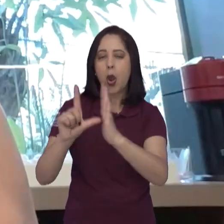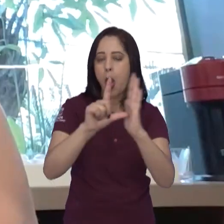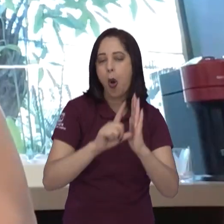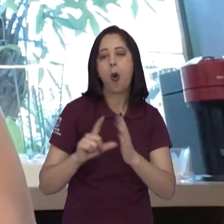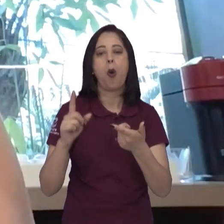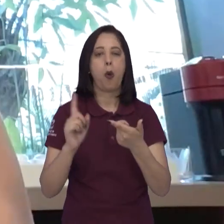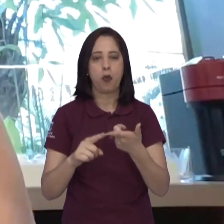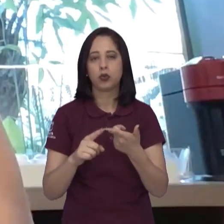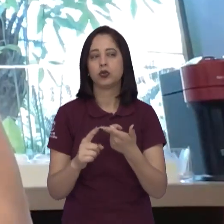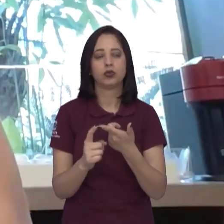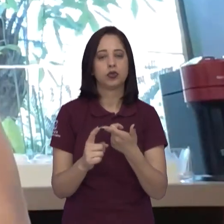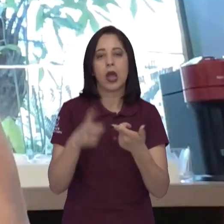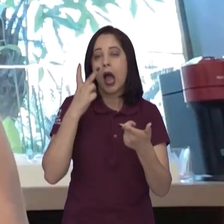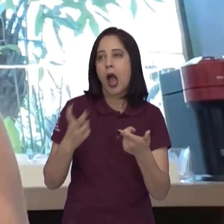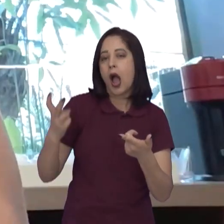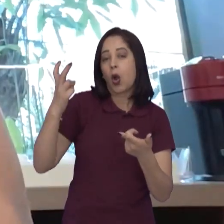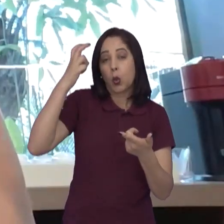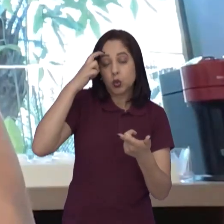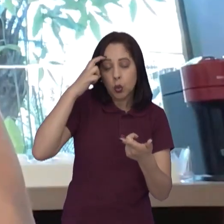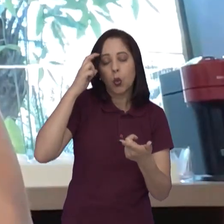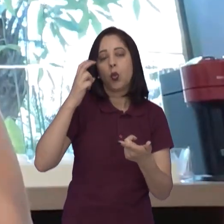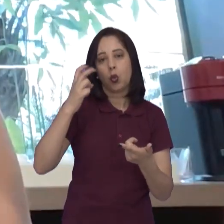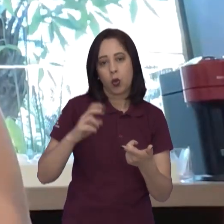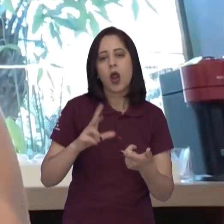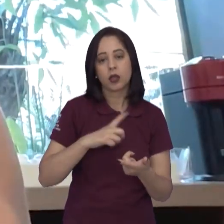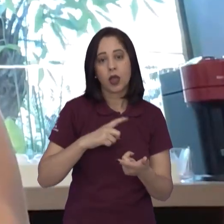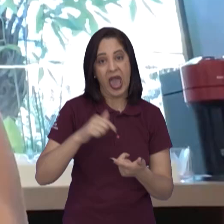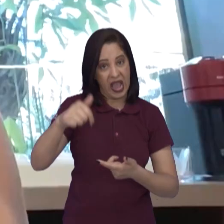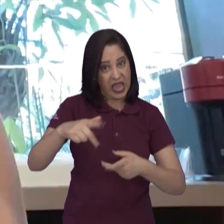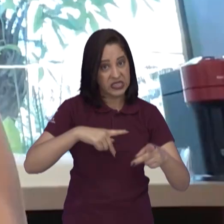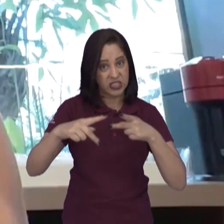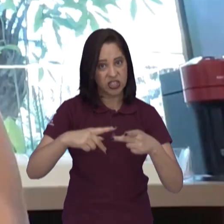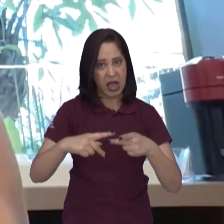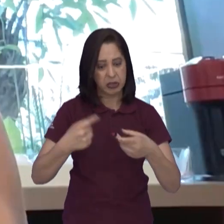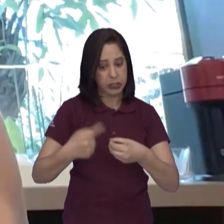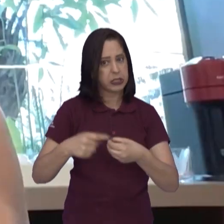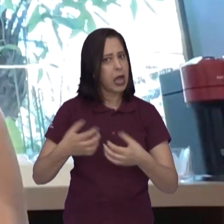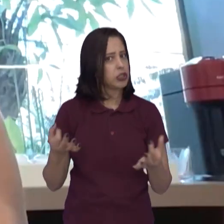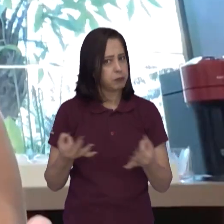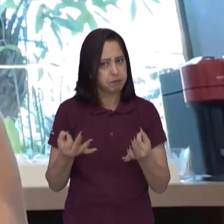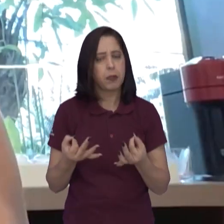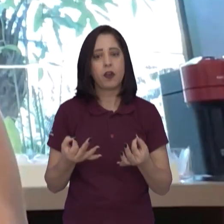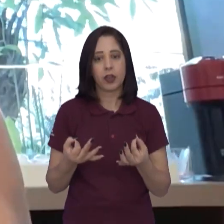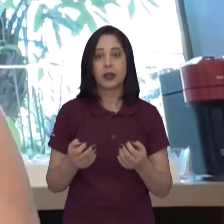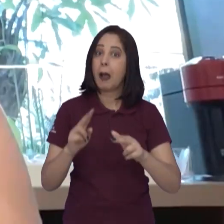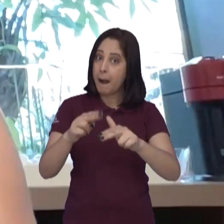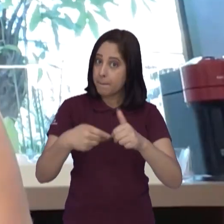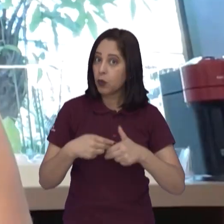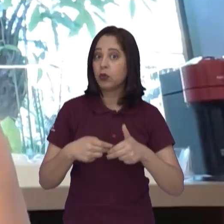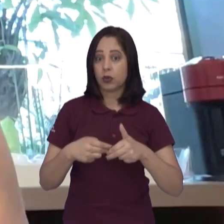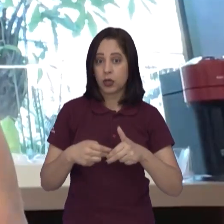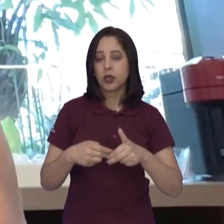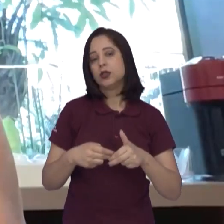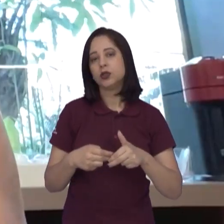que elas têm. Então, assim, é uma cidade muito bacana para se morar, né? Então, muitas pessoas hoje preferem ir de